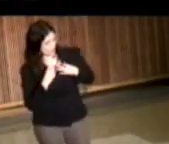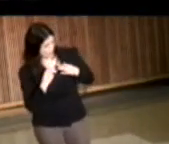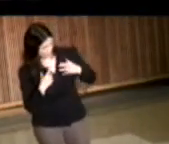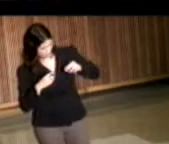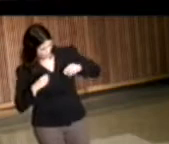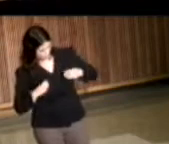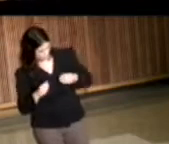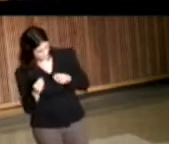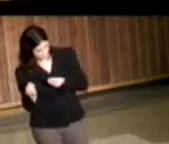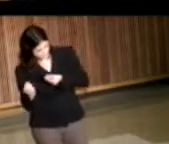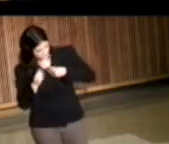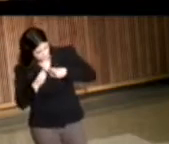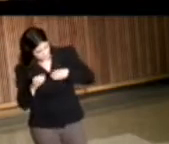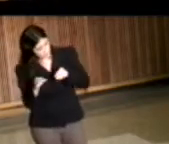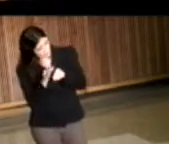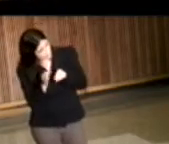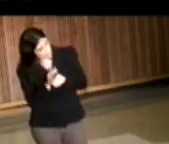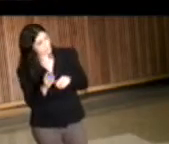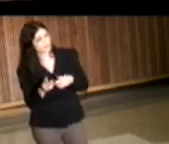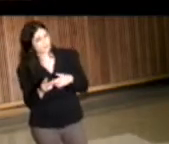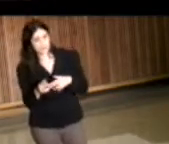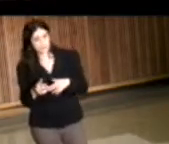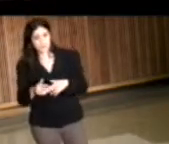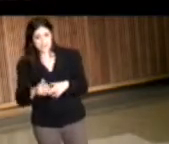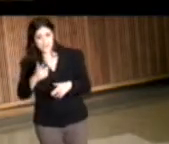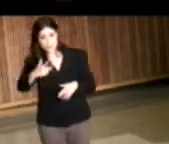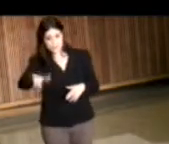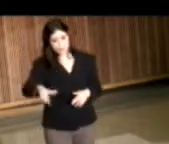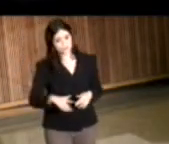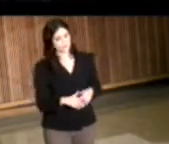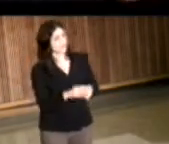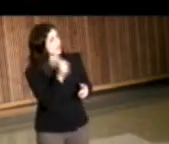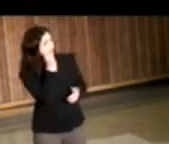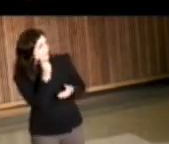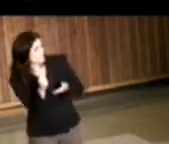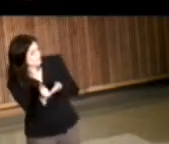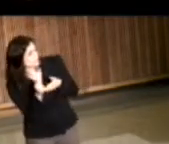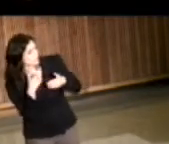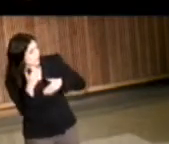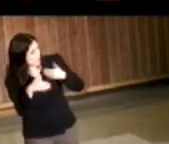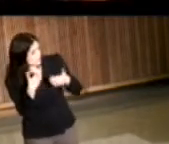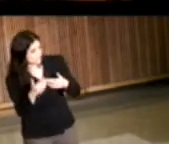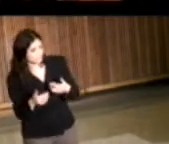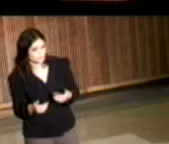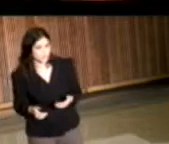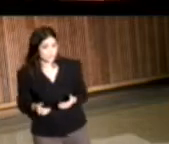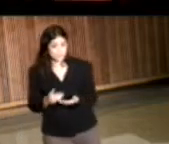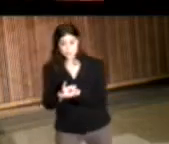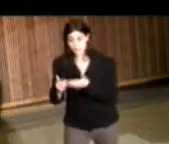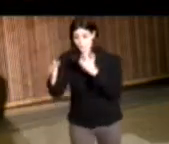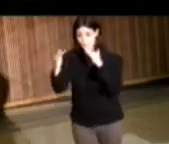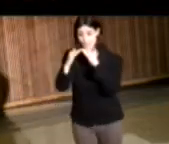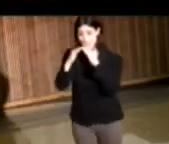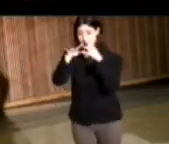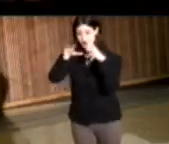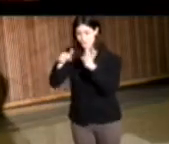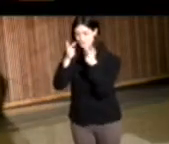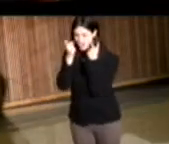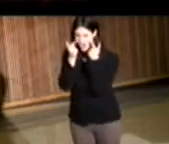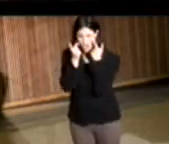E queridos, foi a bondade daquela mulher espalhada naquela comunidade que moveu o coração